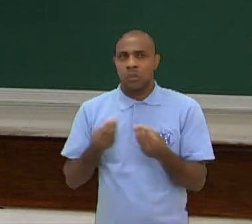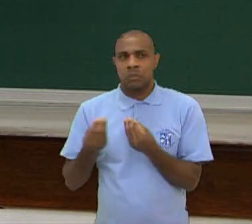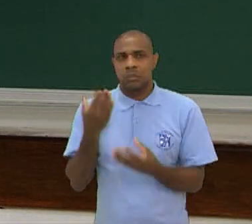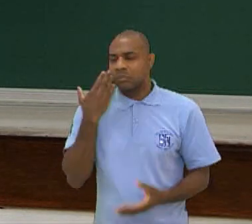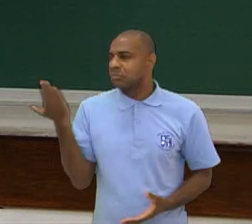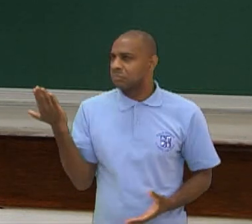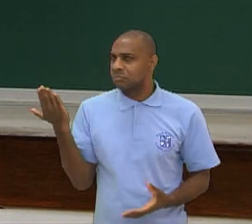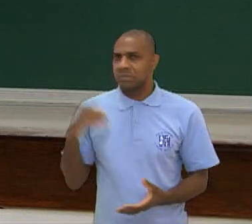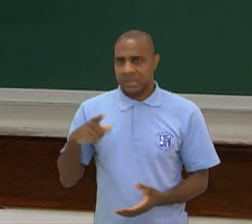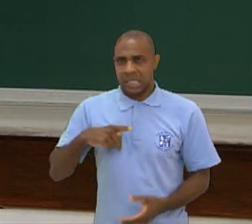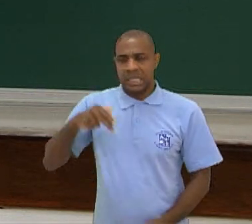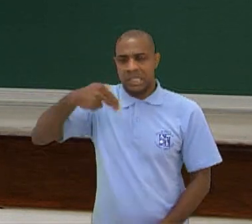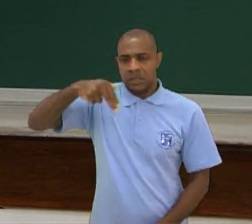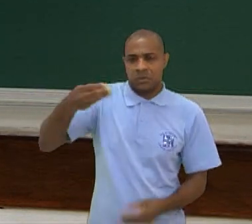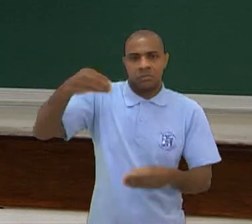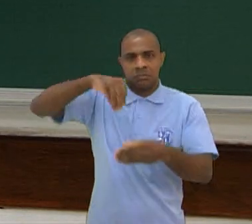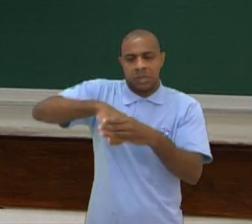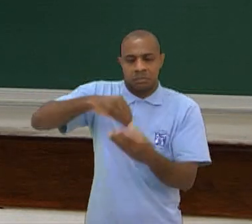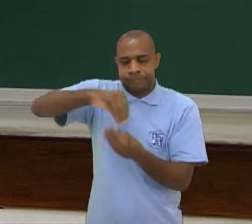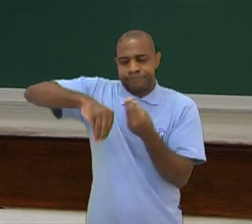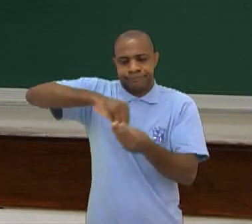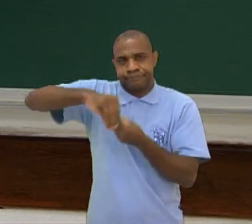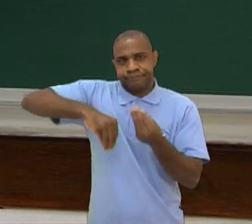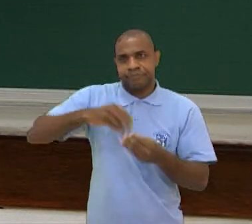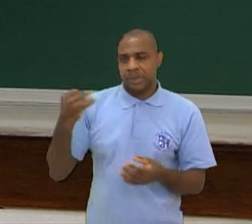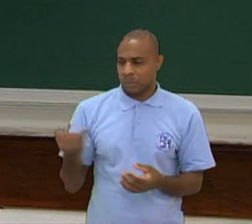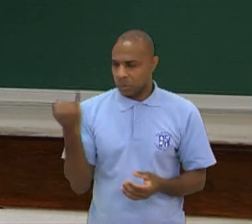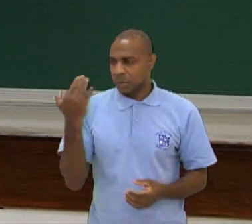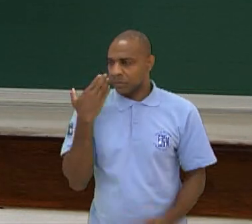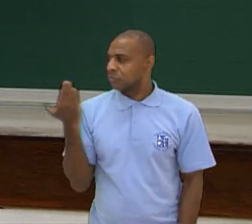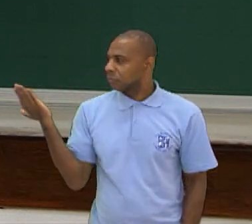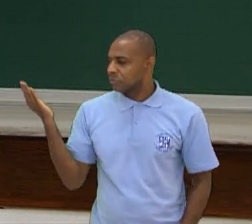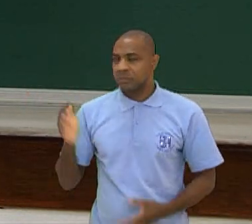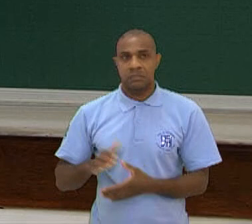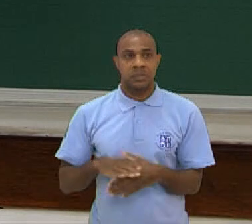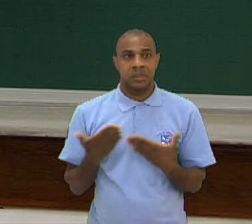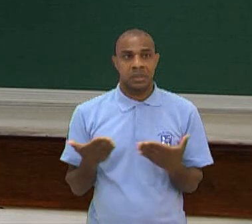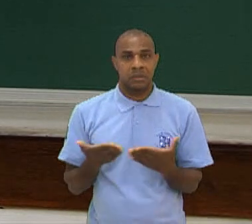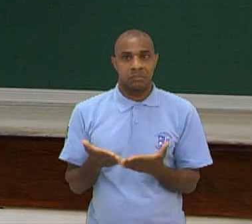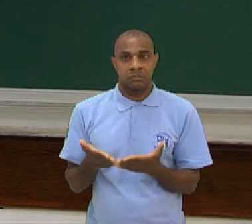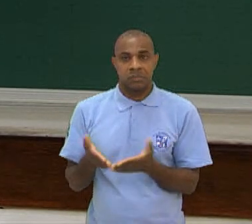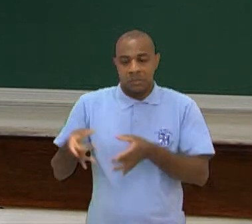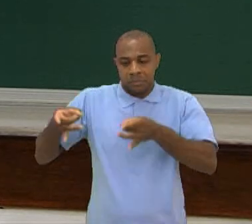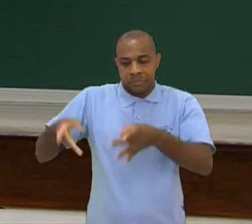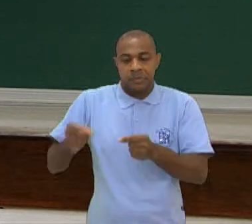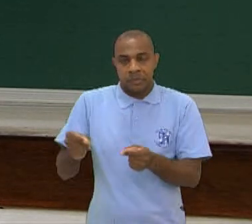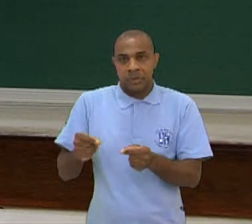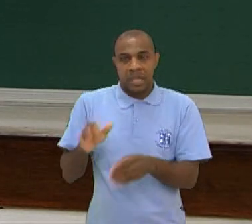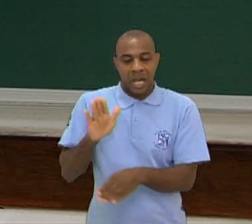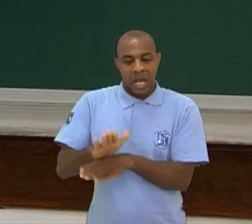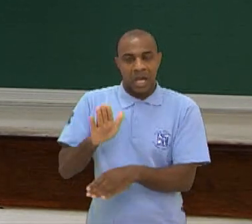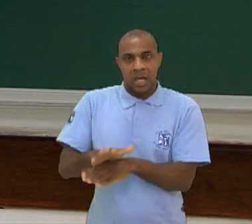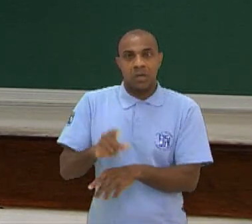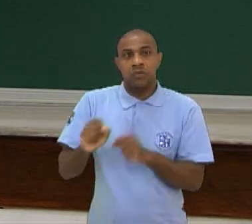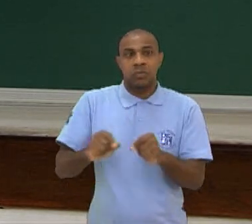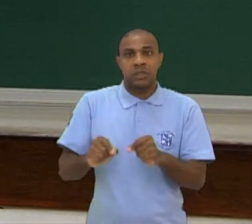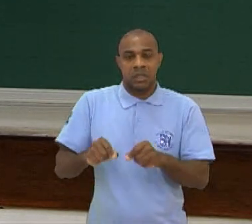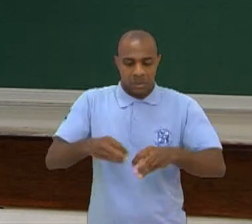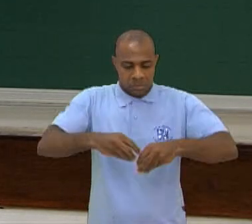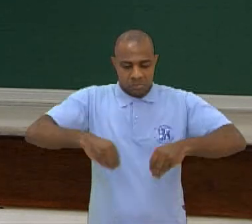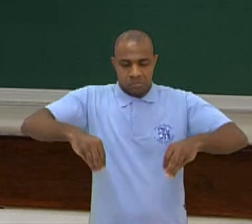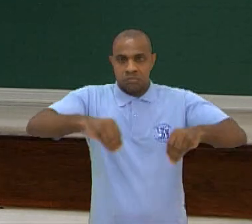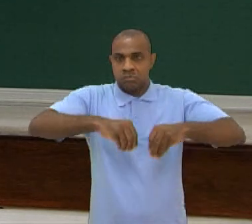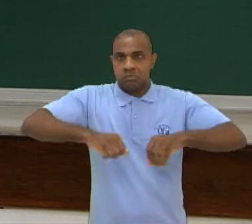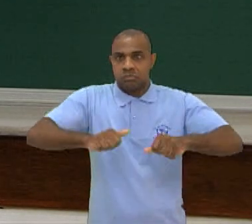aqui a importância também, tá? Não que o resto não seja importante. Então o resíduo, ele contribui para a fertilidade do solo, pois apresenta efeitos inibidores